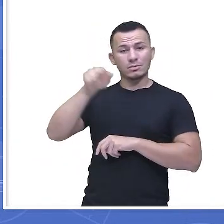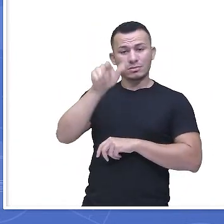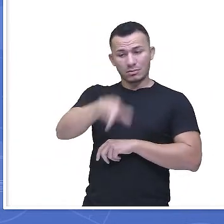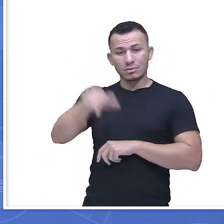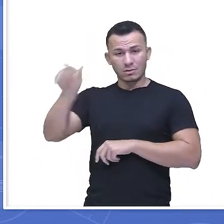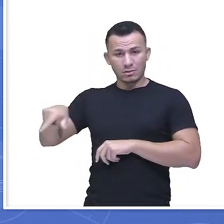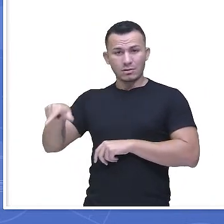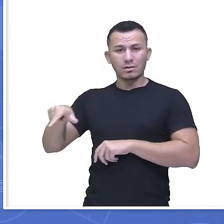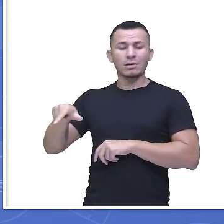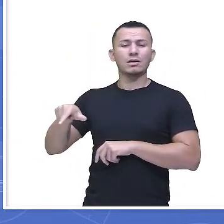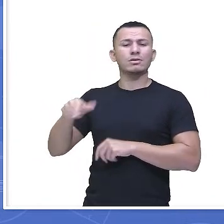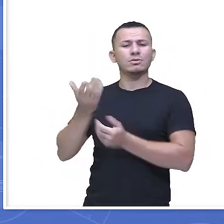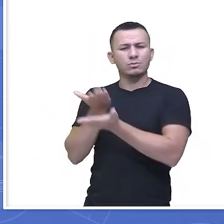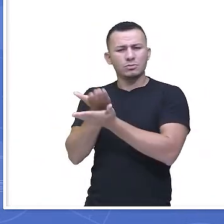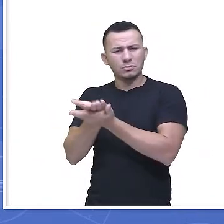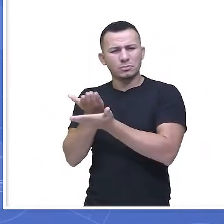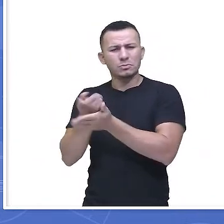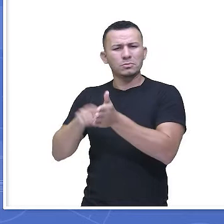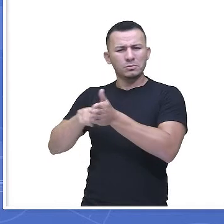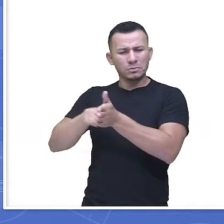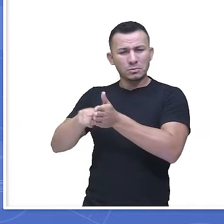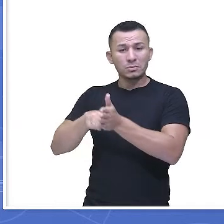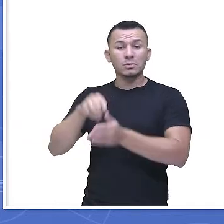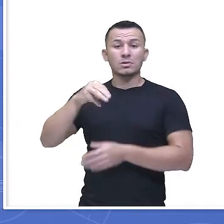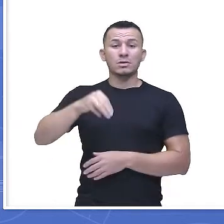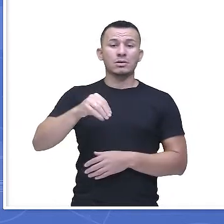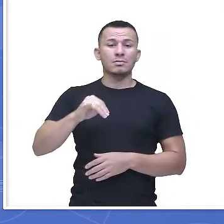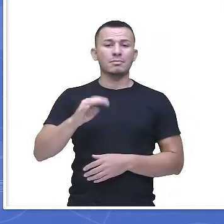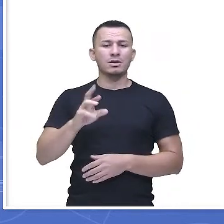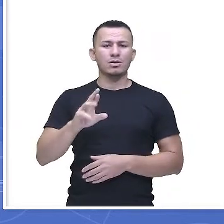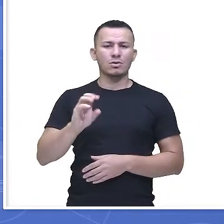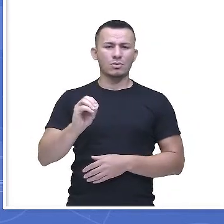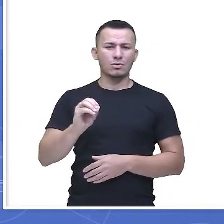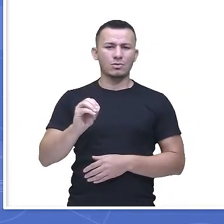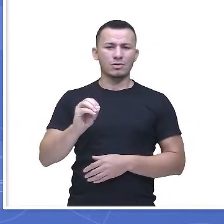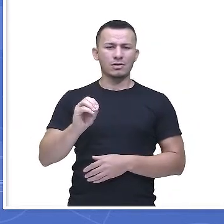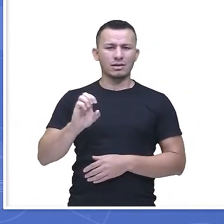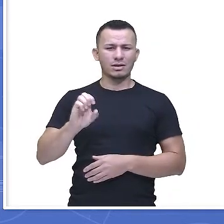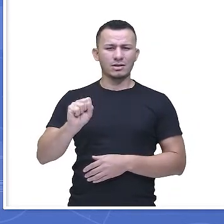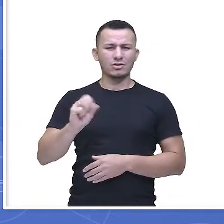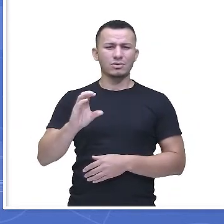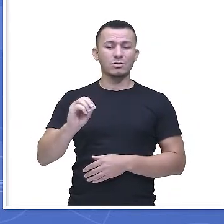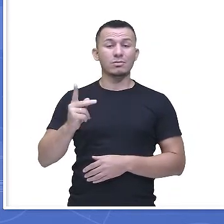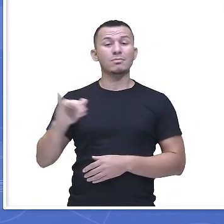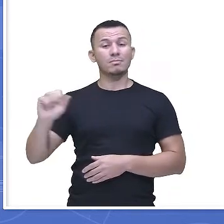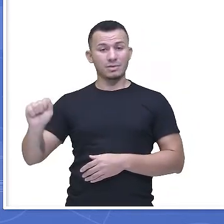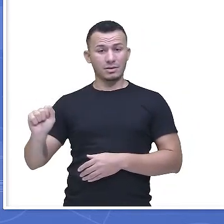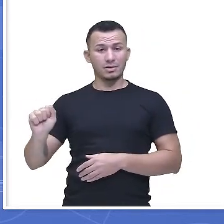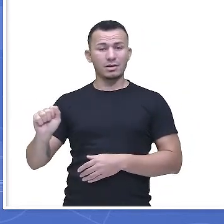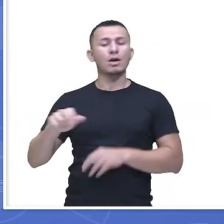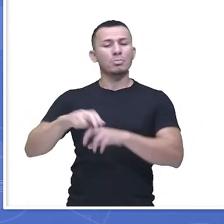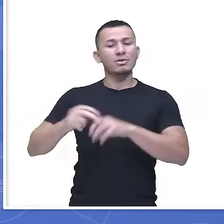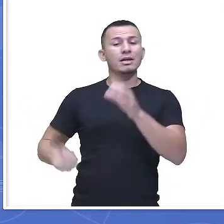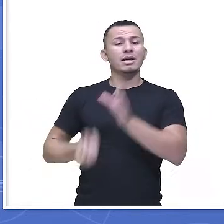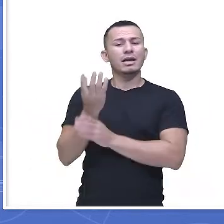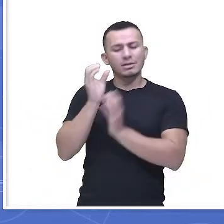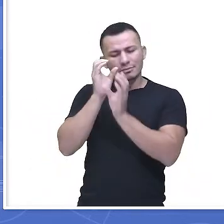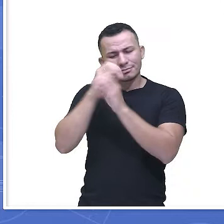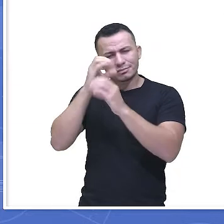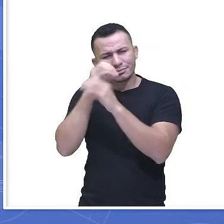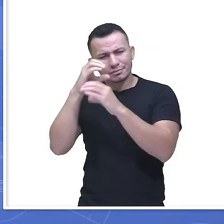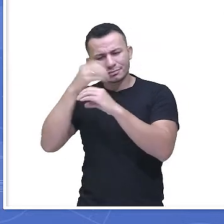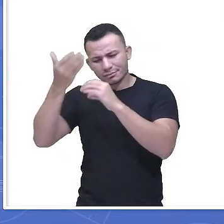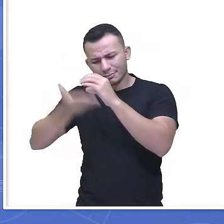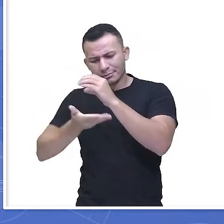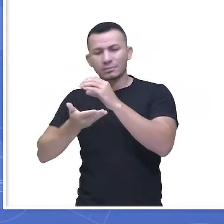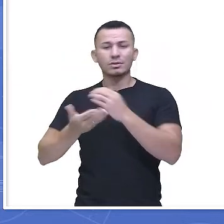da microscopia, ou seja, graças ao desenvolvimento do microscópio, não como a gente